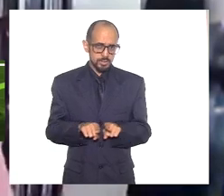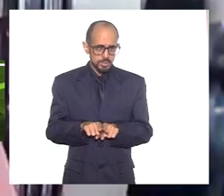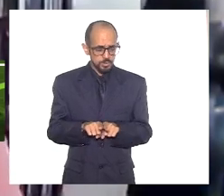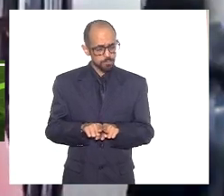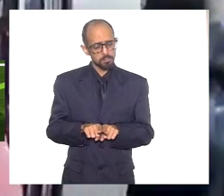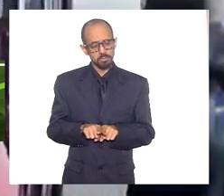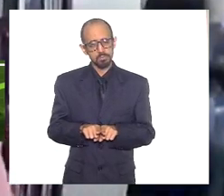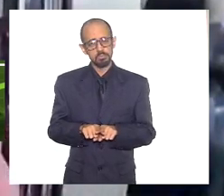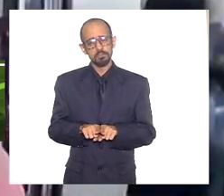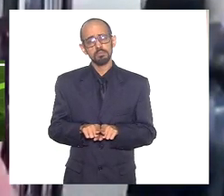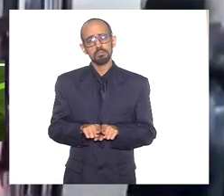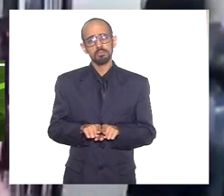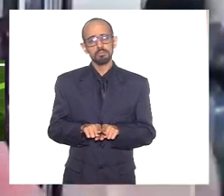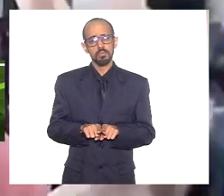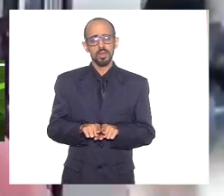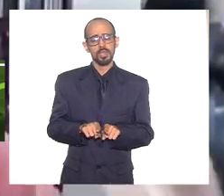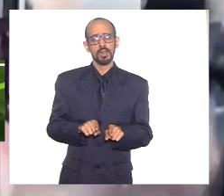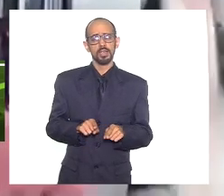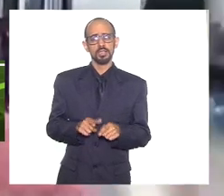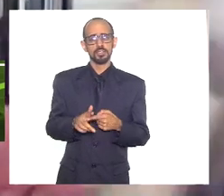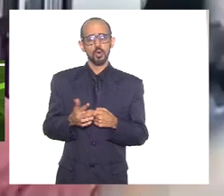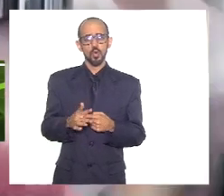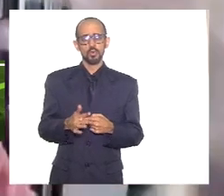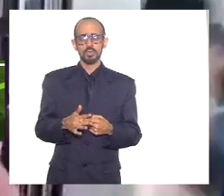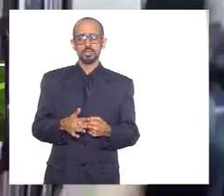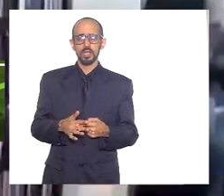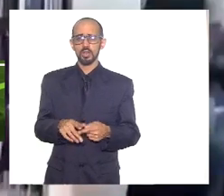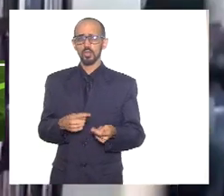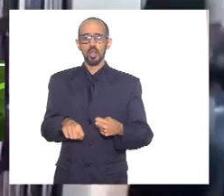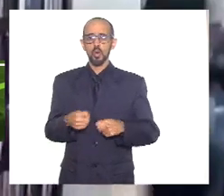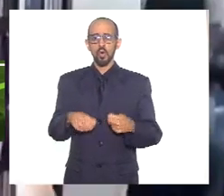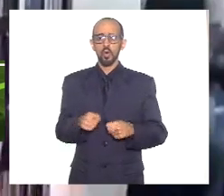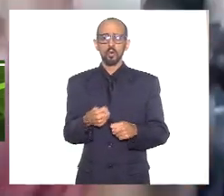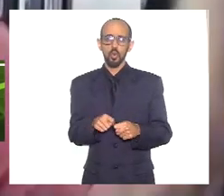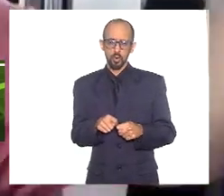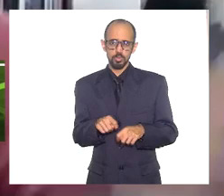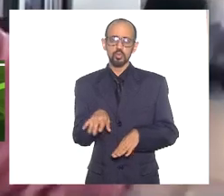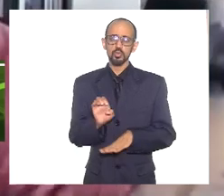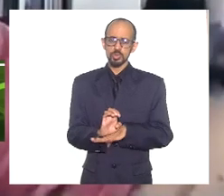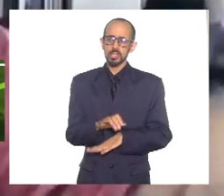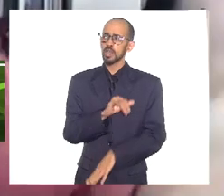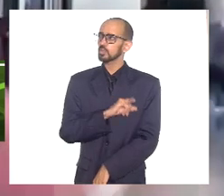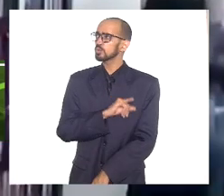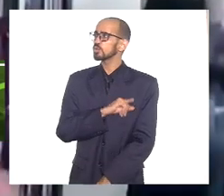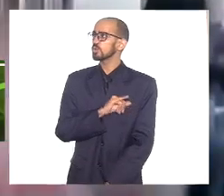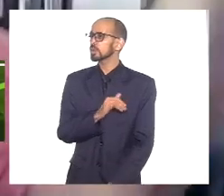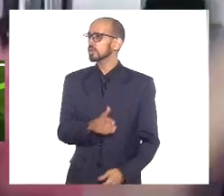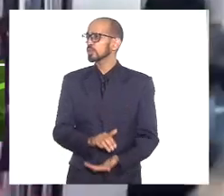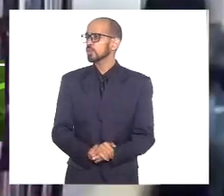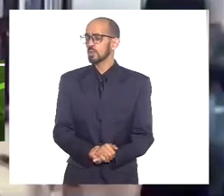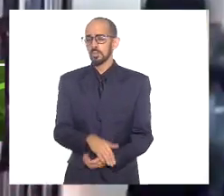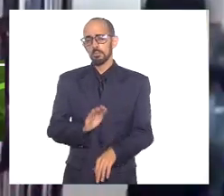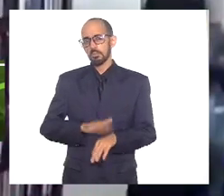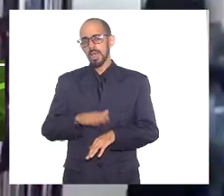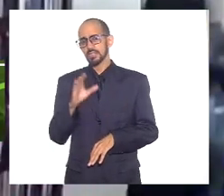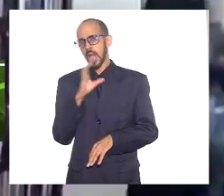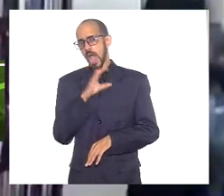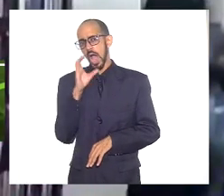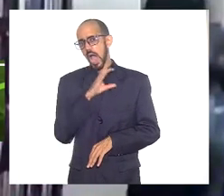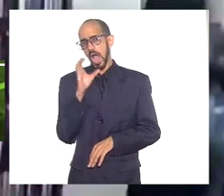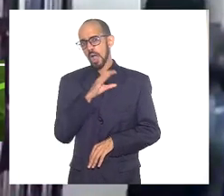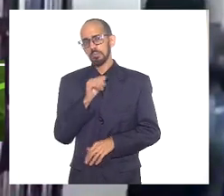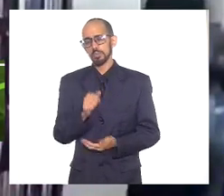da recomposição econômica do estado do Rio de Janeiro o mais rápido possível e nas melhores